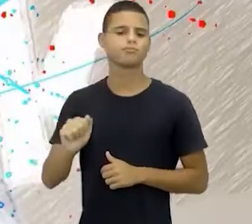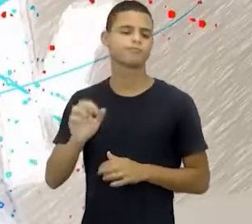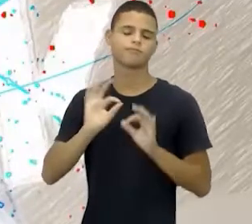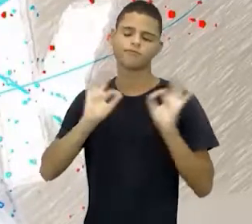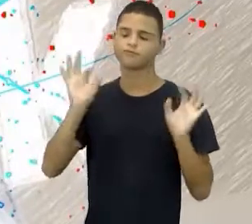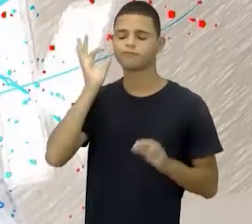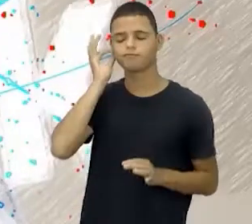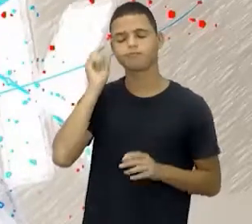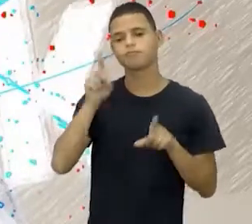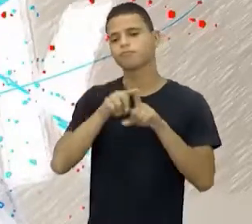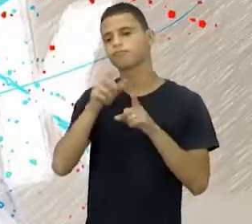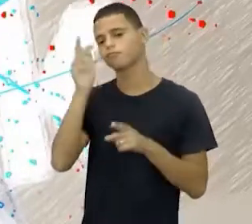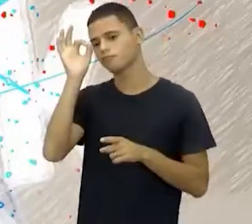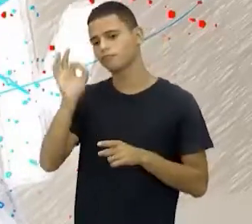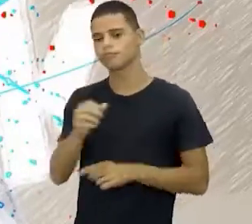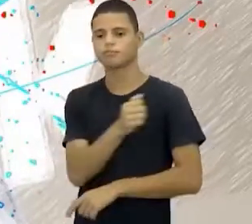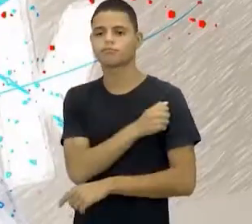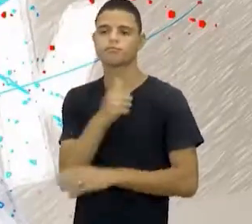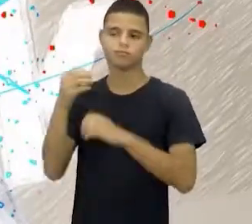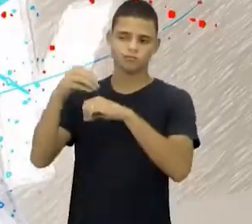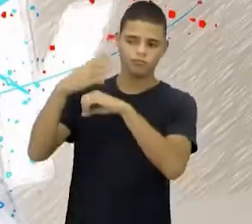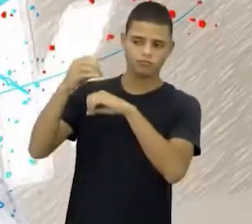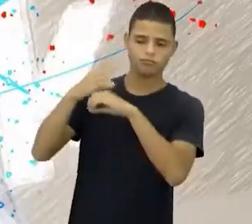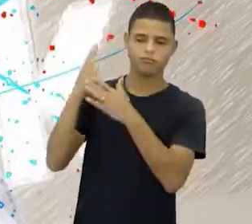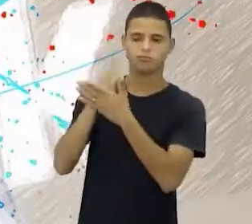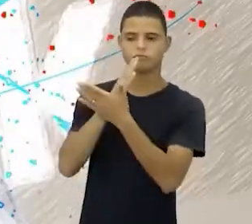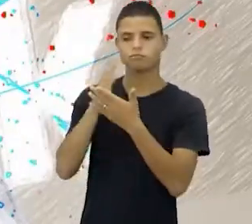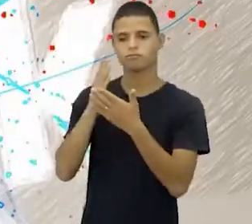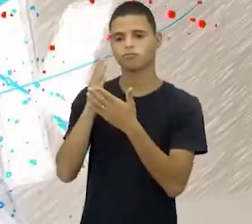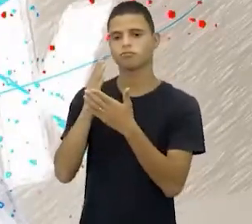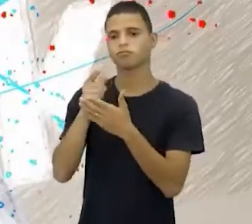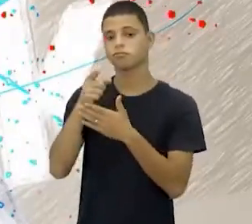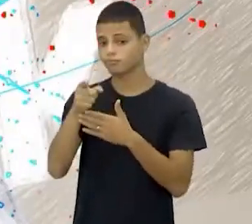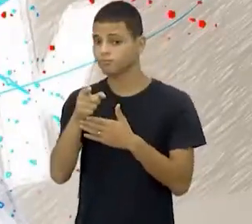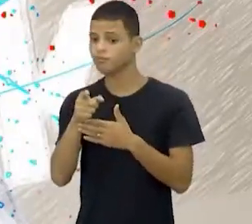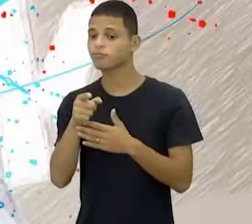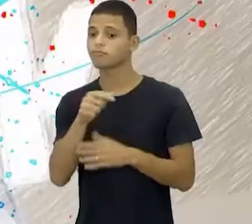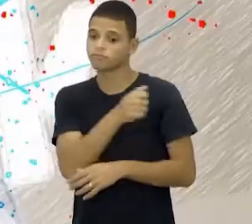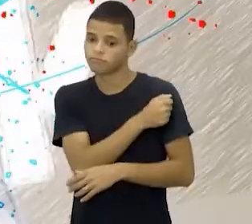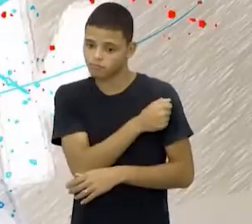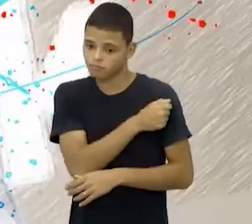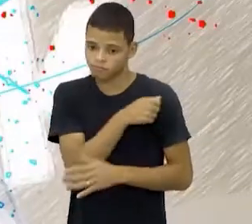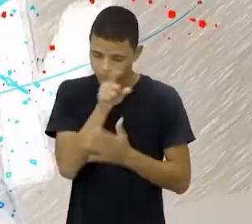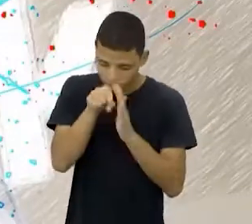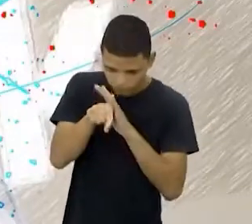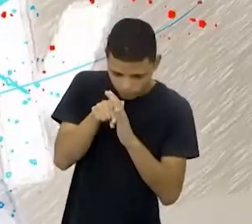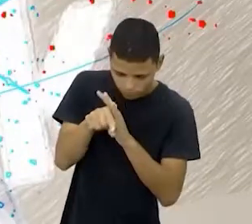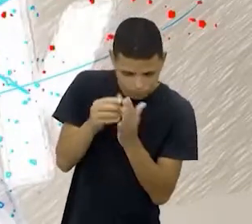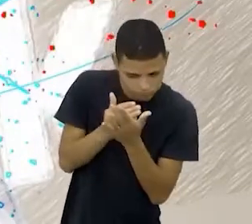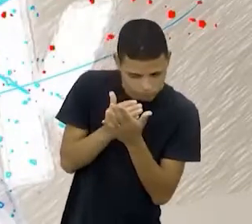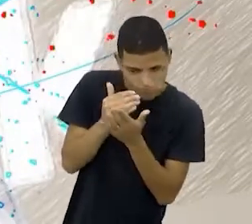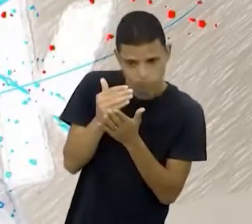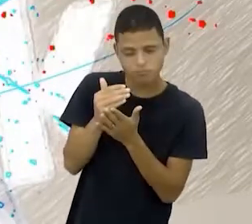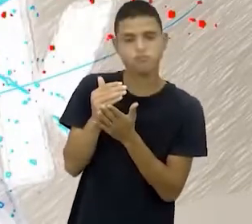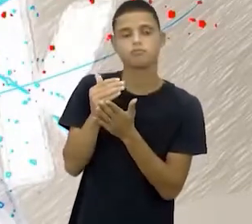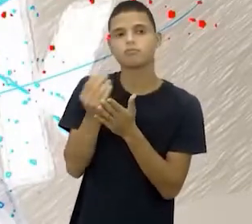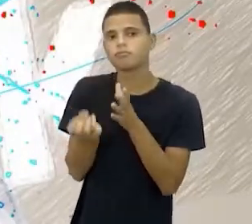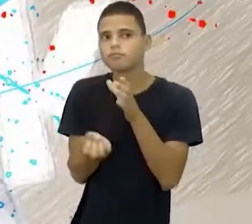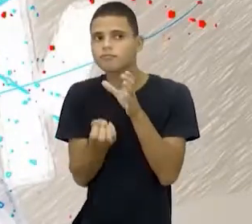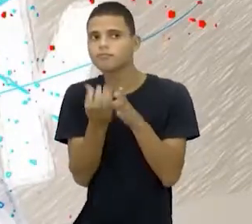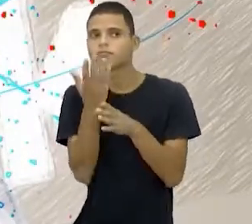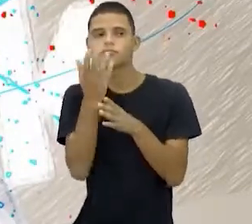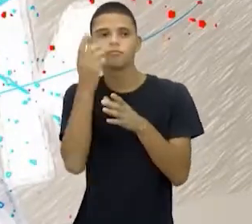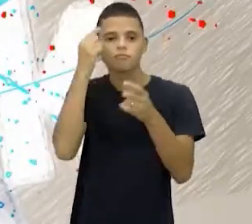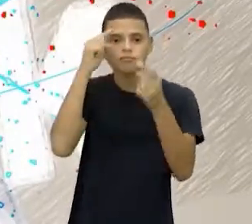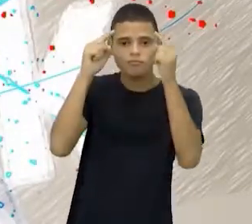trazer outras dicas assim pra gente incríveis, porque à medida que eles começam a estudar, a pesquisar, vai surgindo coisas incríveis, porque